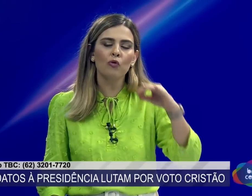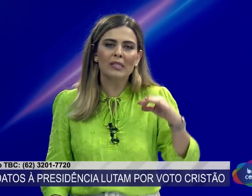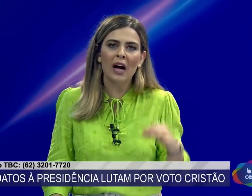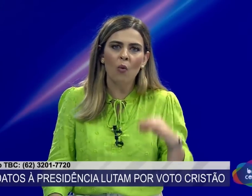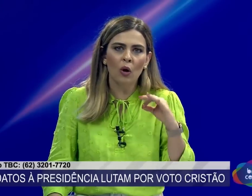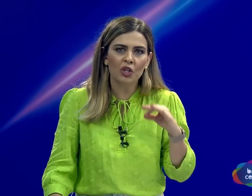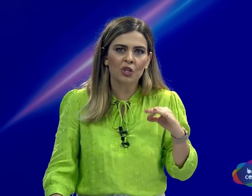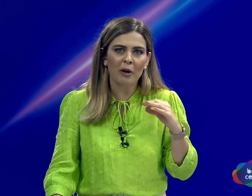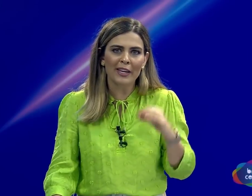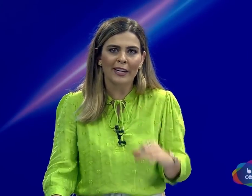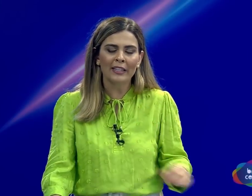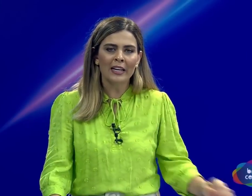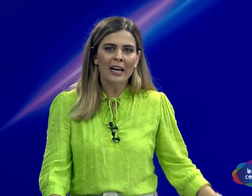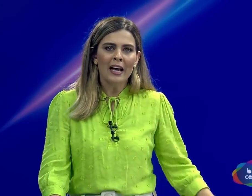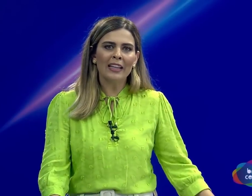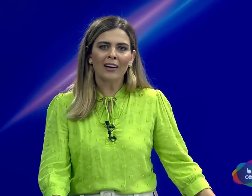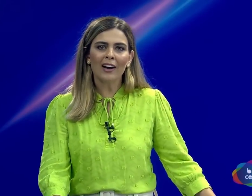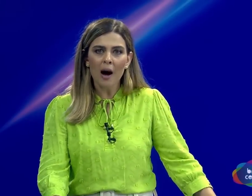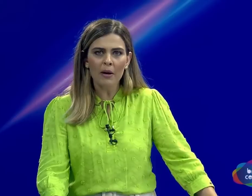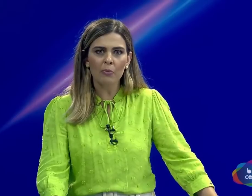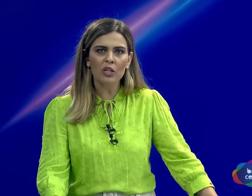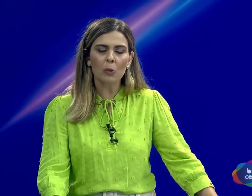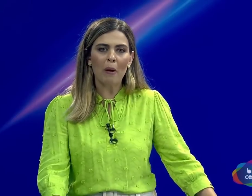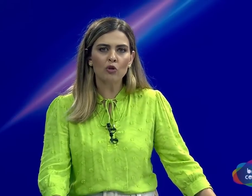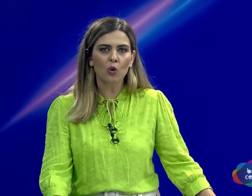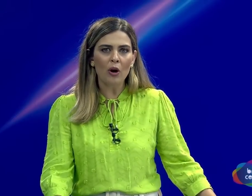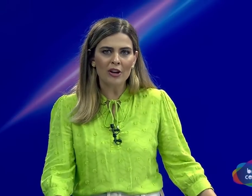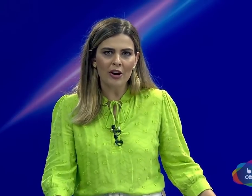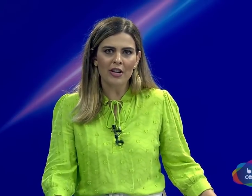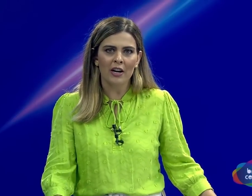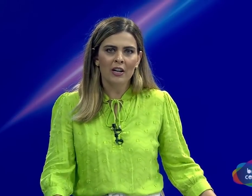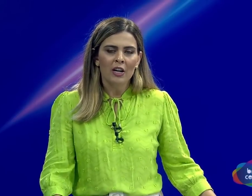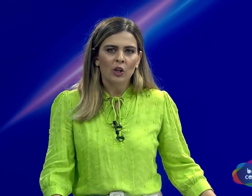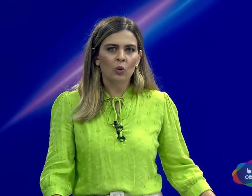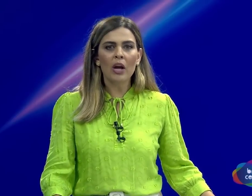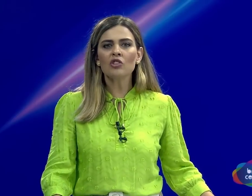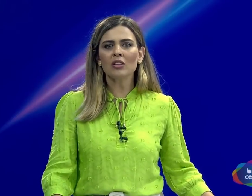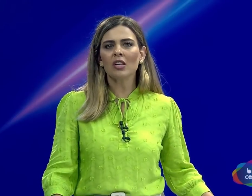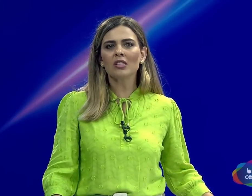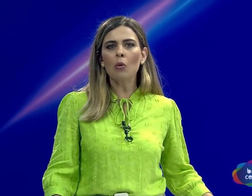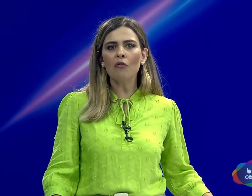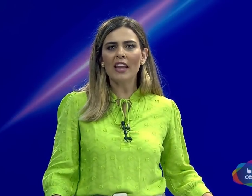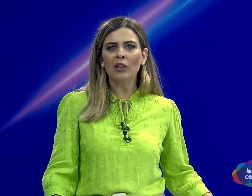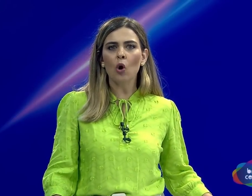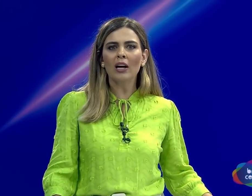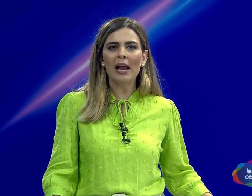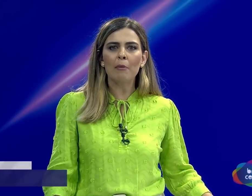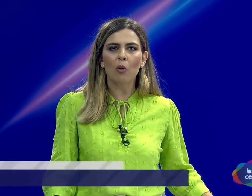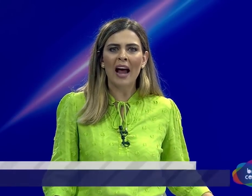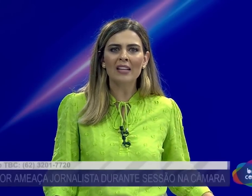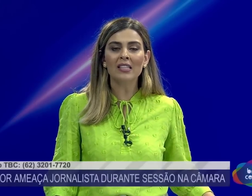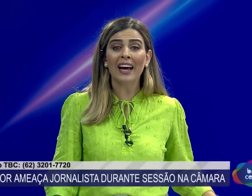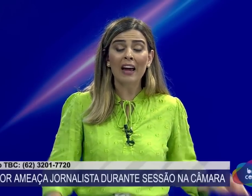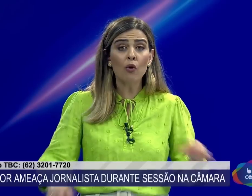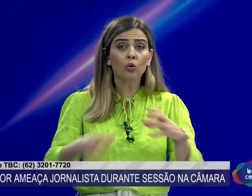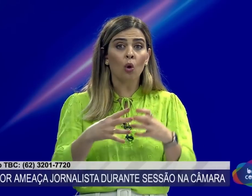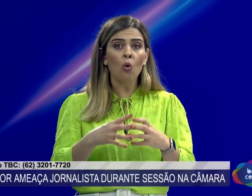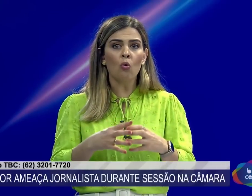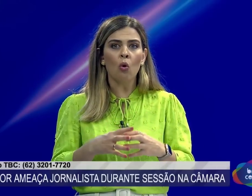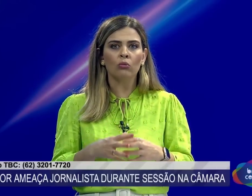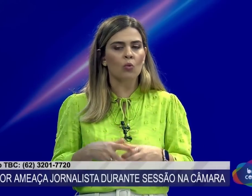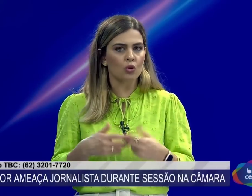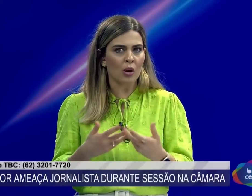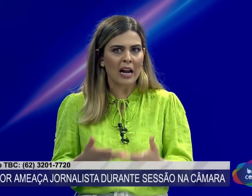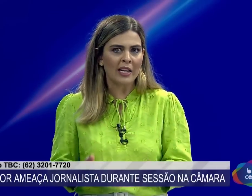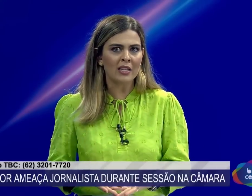Teve confusão hoje de manhã na Câmara Municipal de Goiânia. Durante a sessão, o vereador Cleibe Moraes se